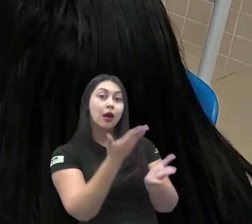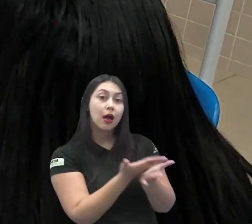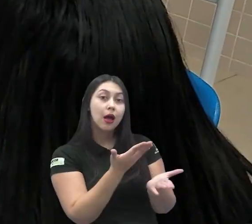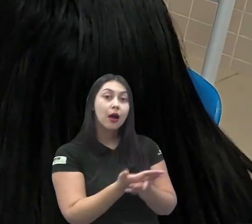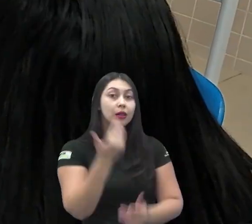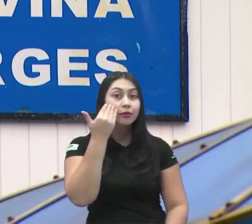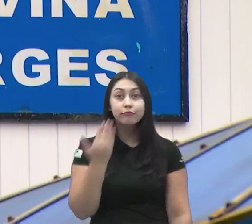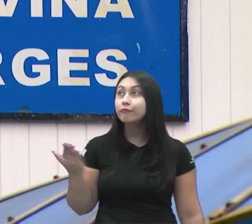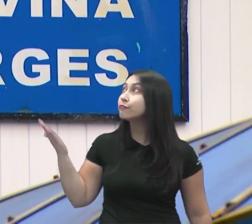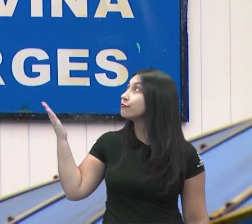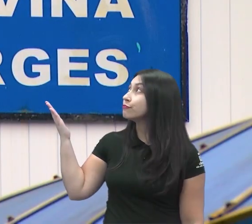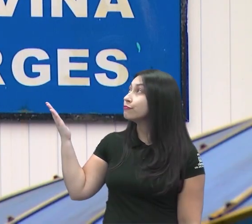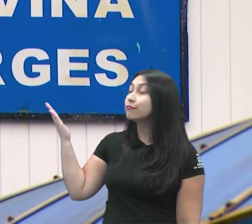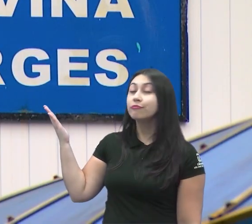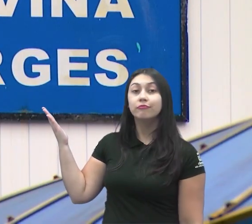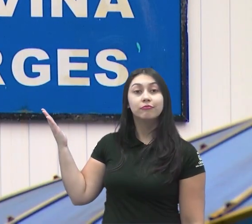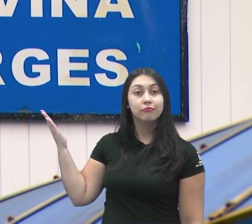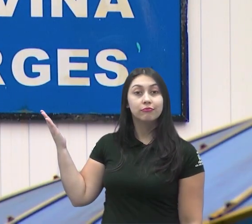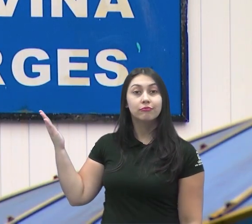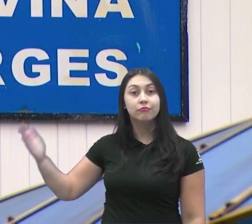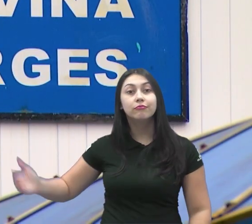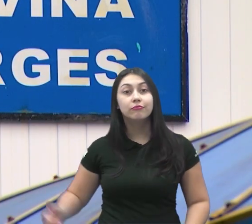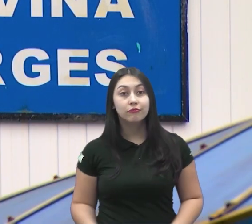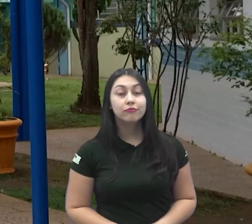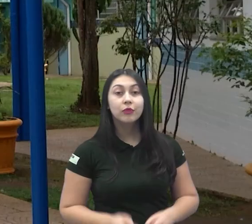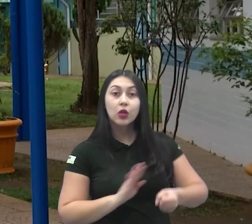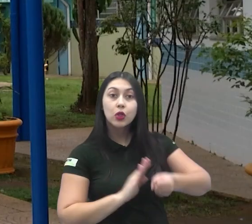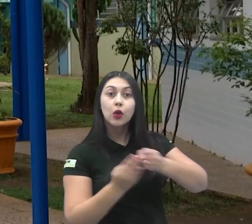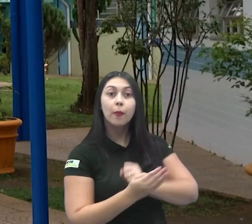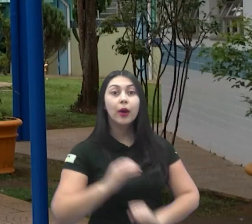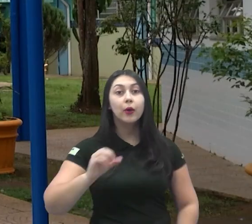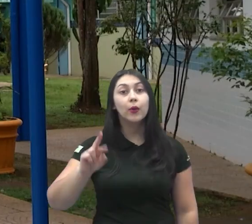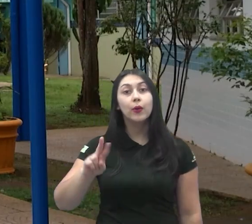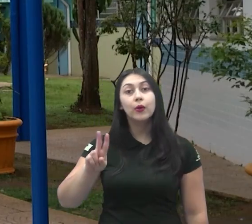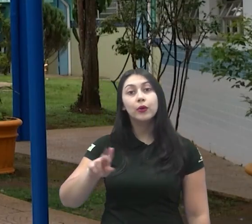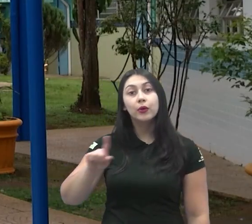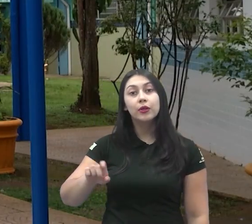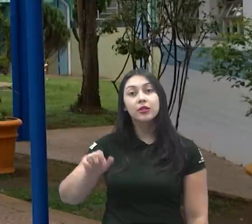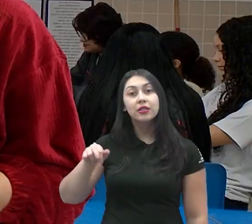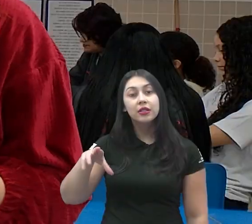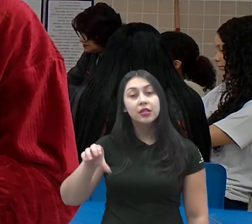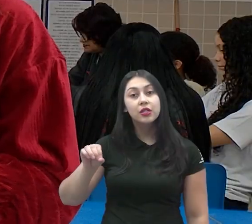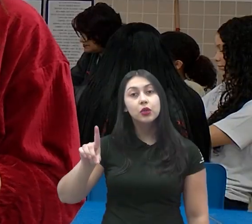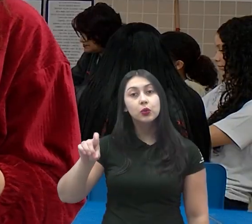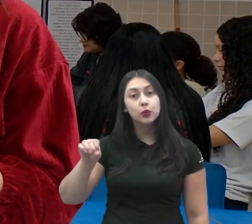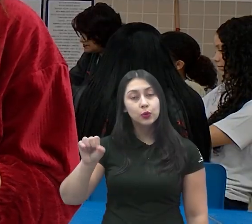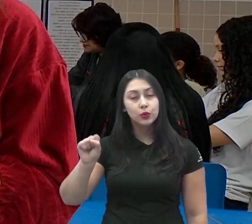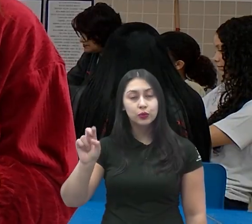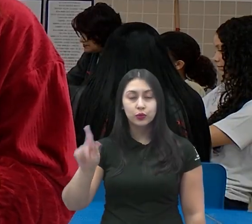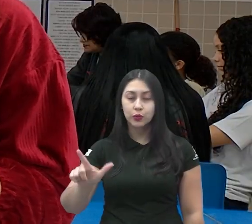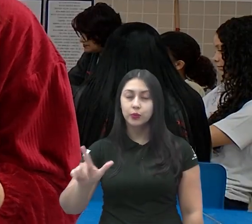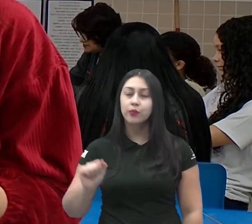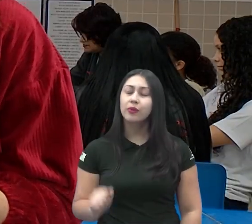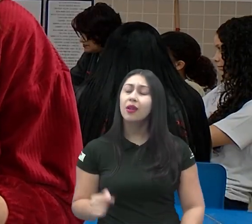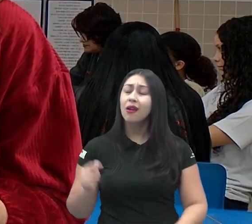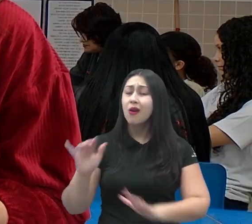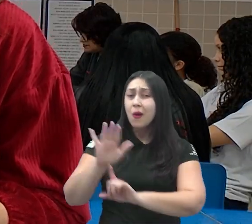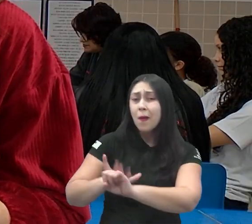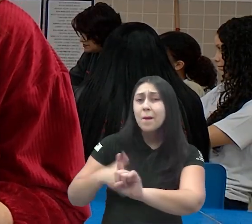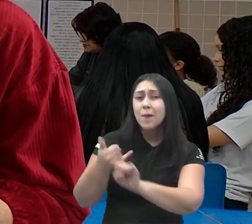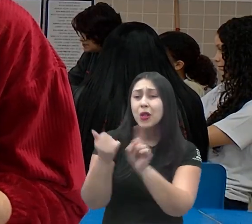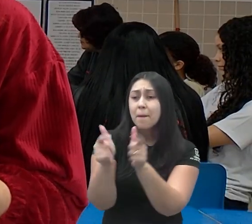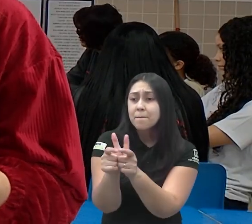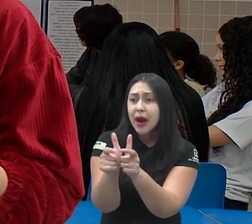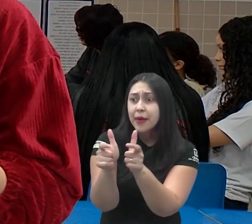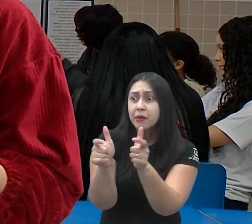Escola Municipal Luzia Levina Aparecida Borges, no Jardim Cruzeiro do Sul. Foi justamente o aumento de casos